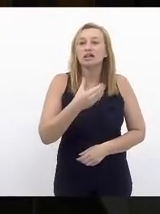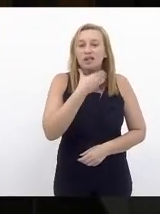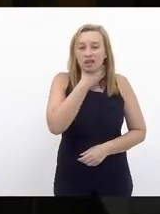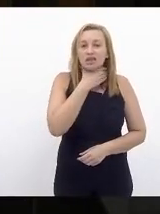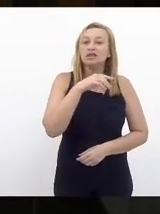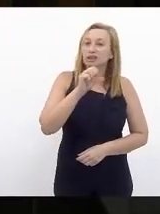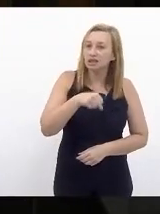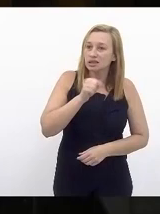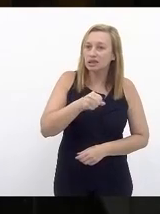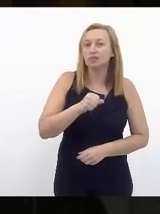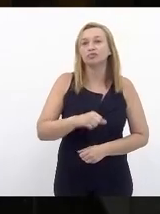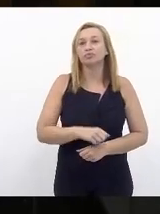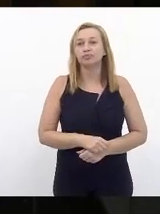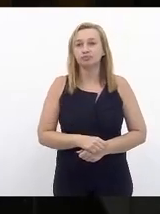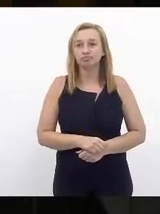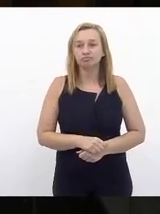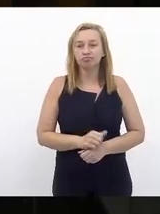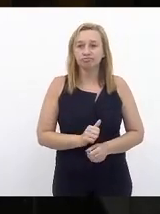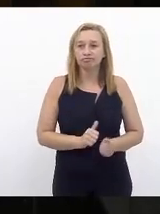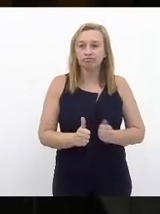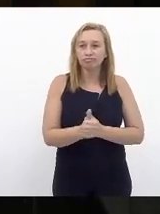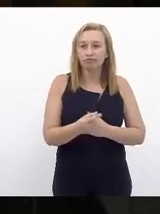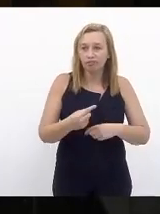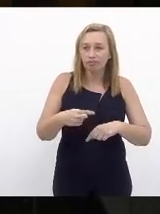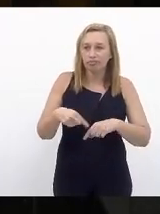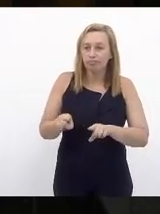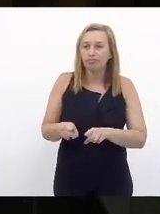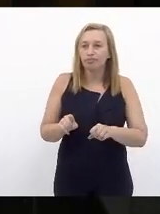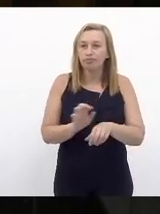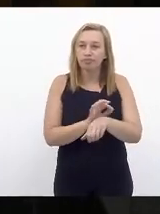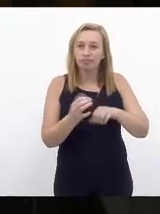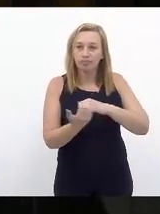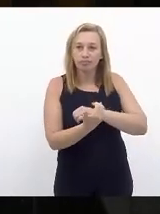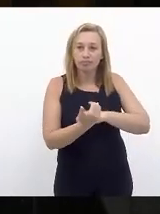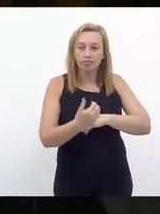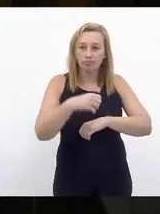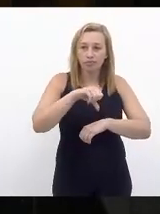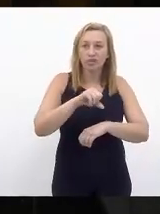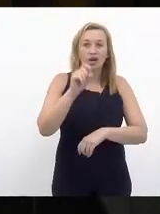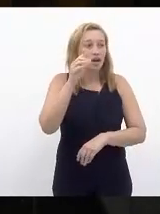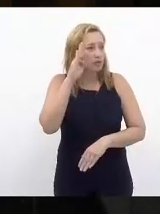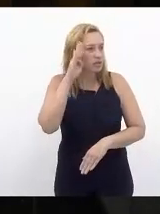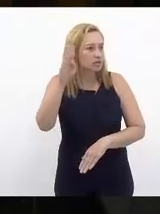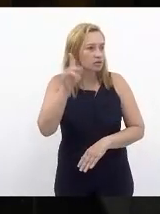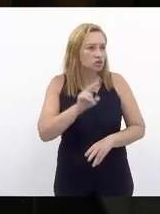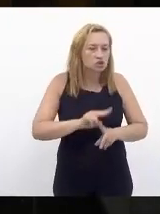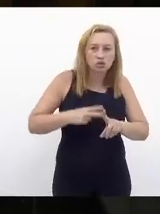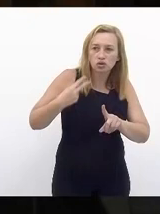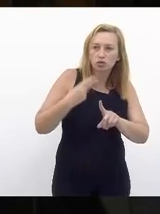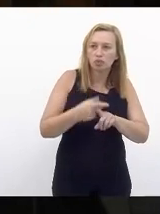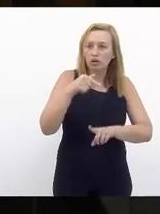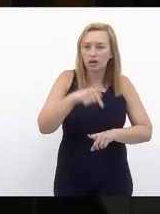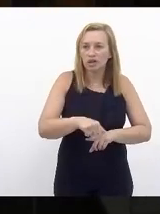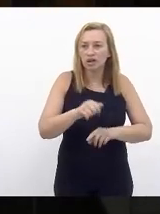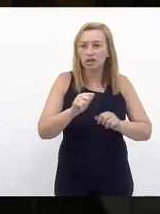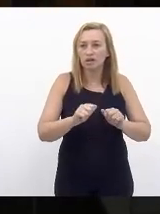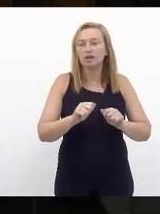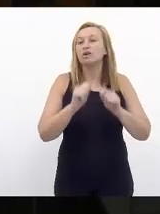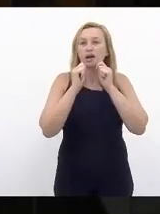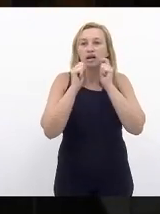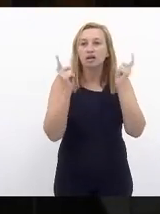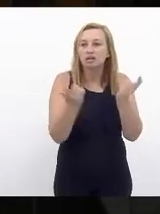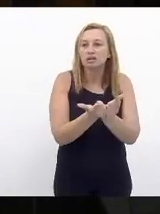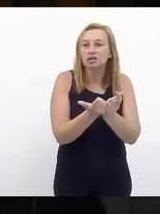sim. O enfrentamento da Covid é fundamental. A gente se desdobrou aqui na Assembleia Legislativa.